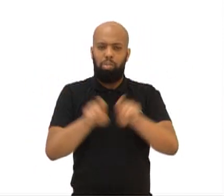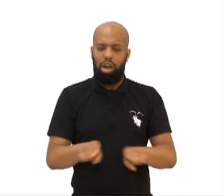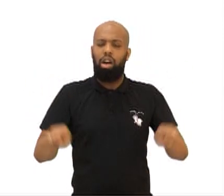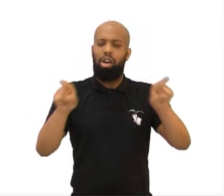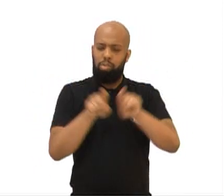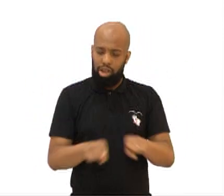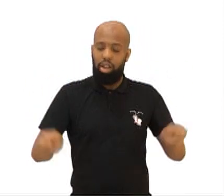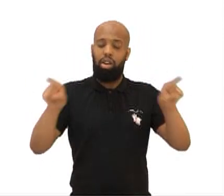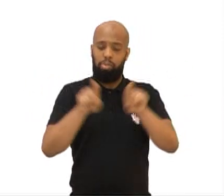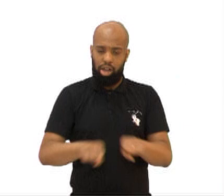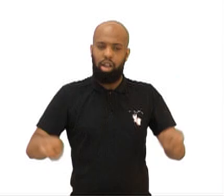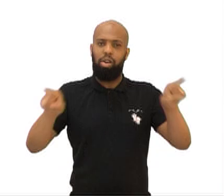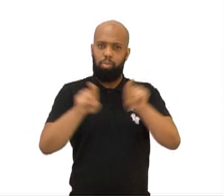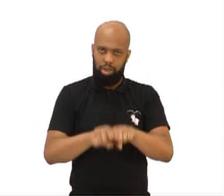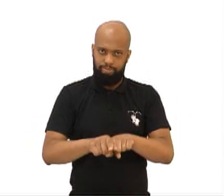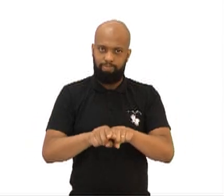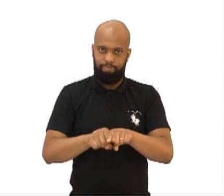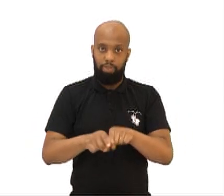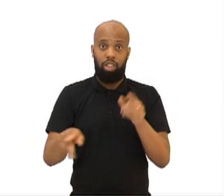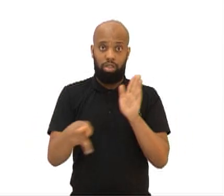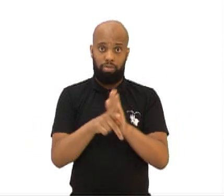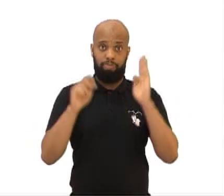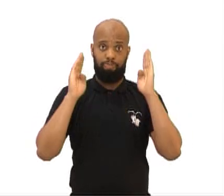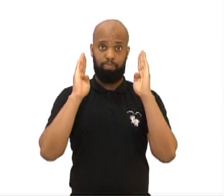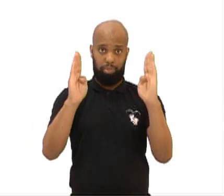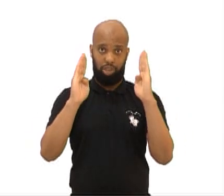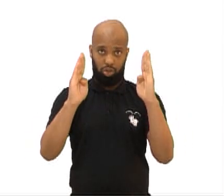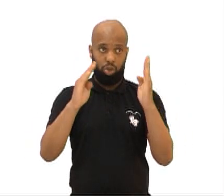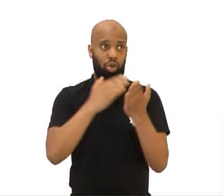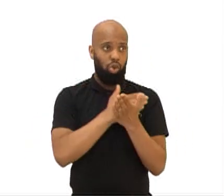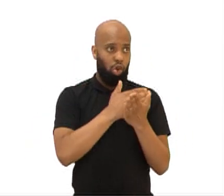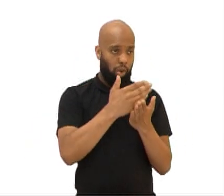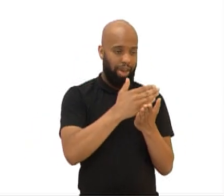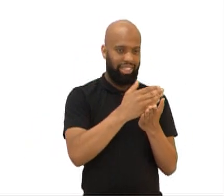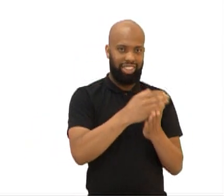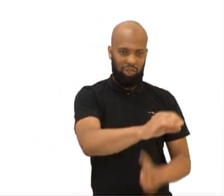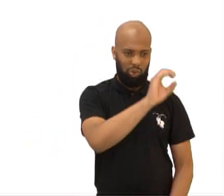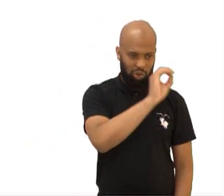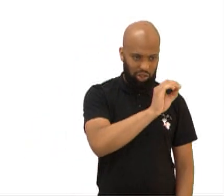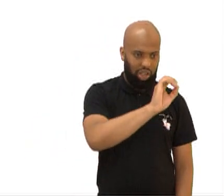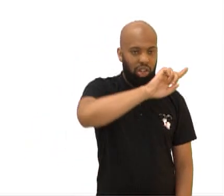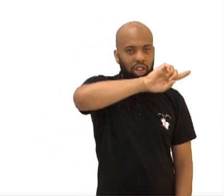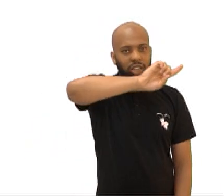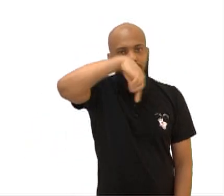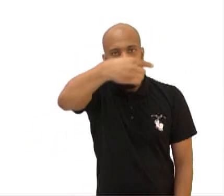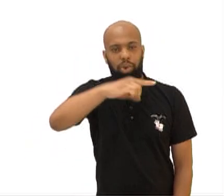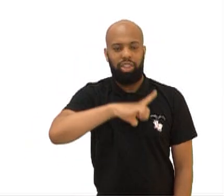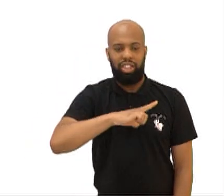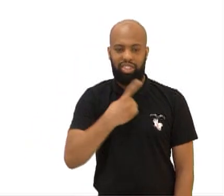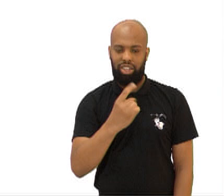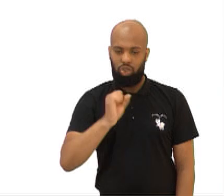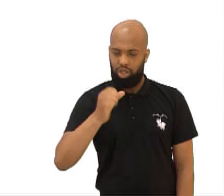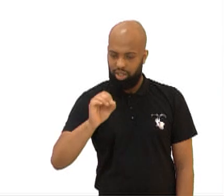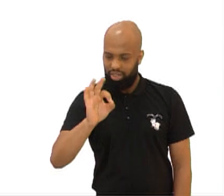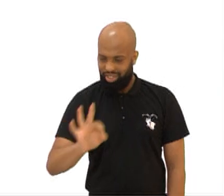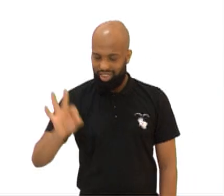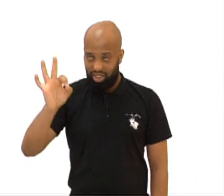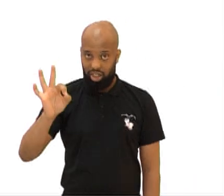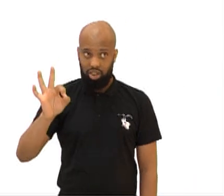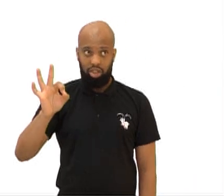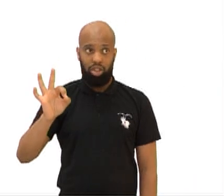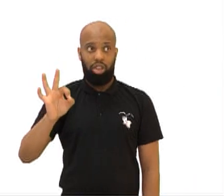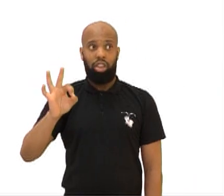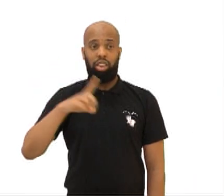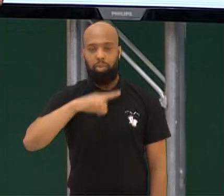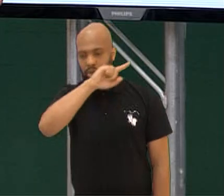ciclo, a repetição desse período. Começando no zero, passando pelos 180 graus, descendo lá